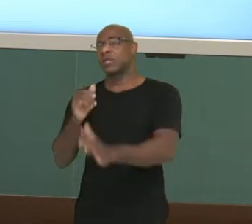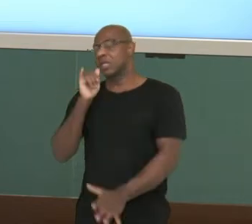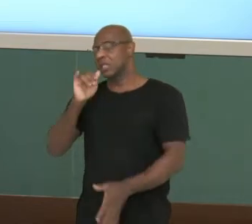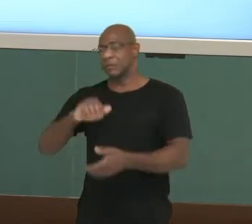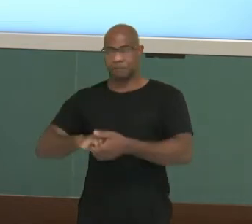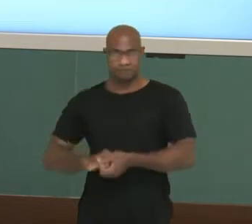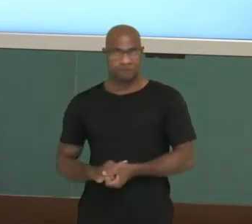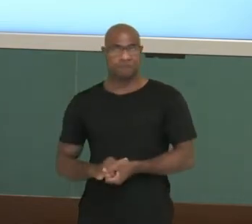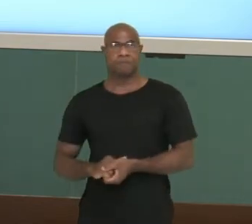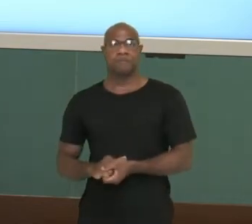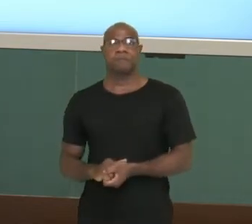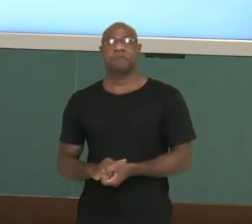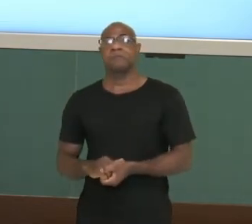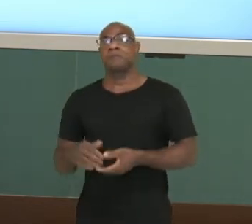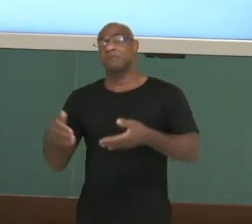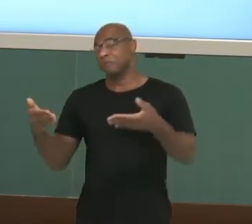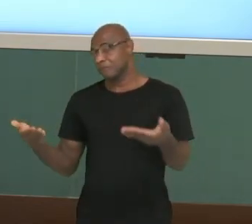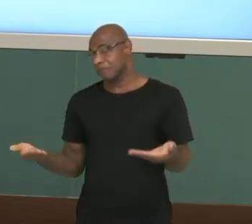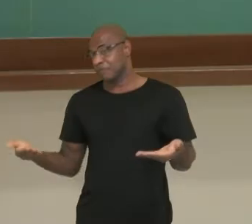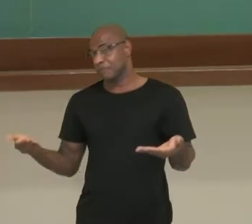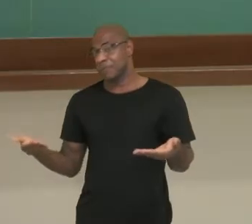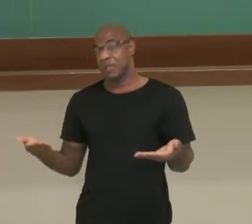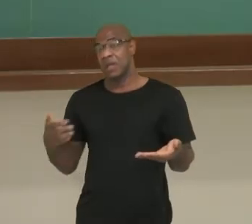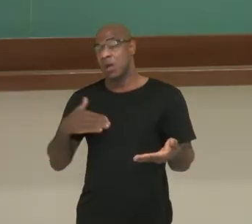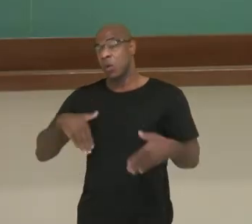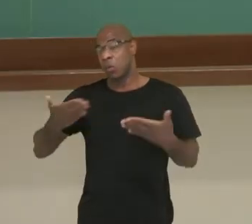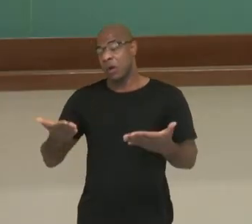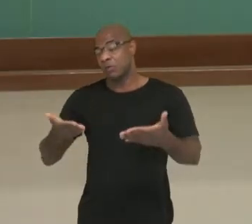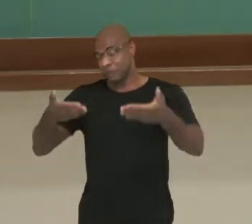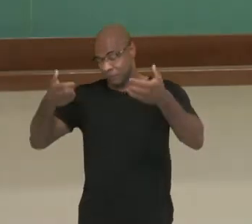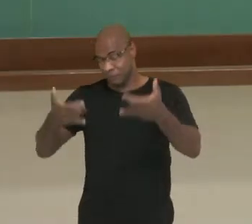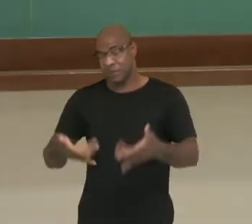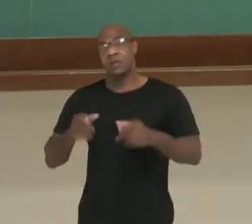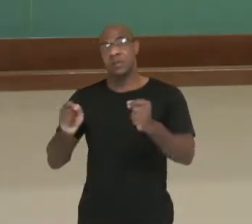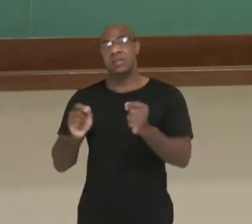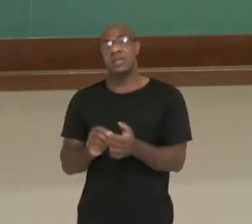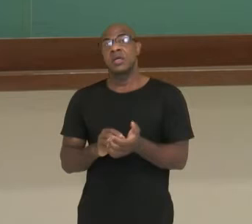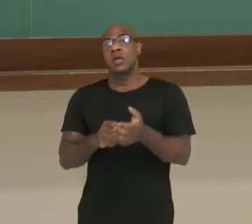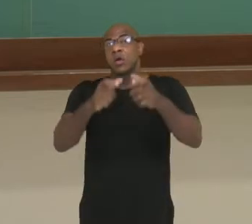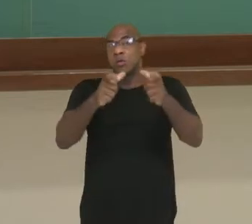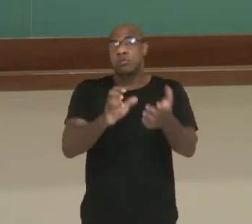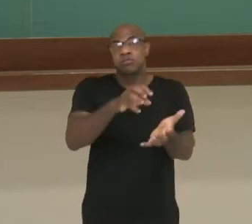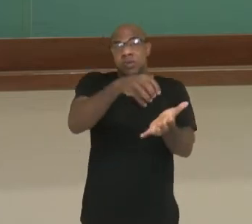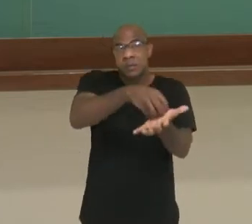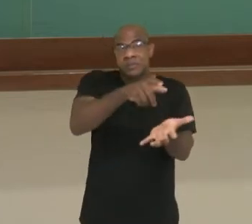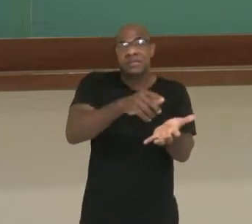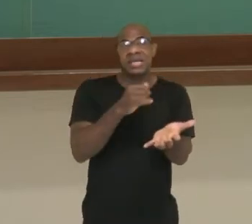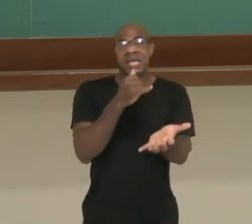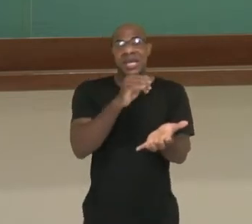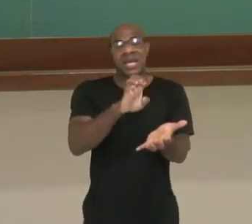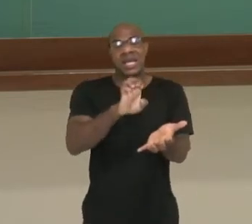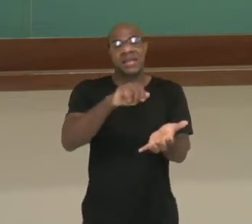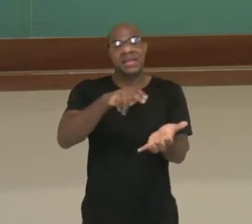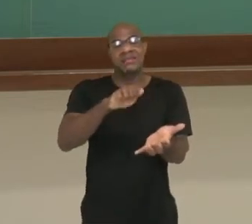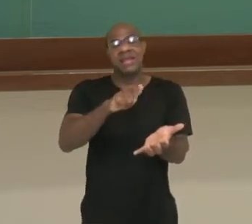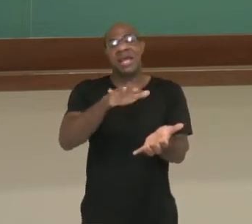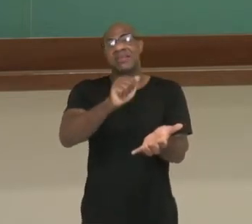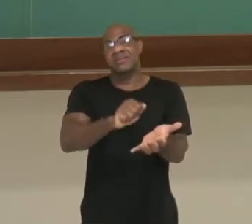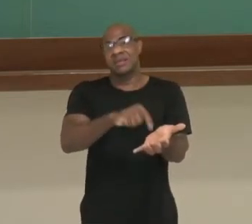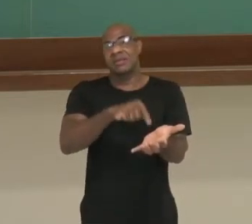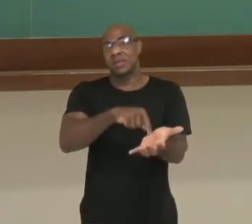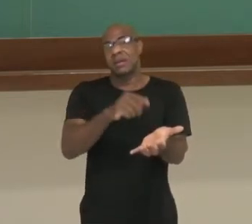de energia não renováveis. Quando a gente vai falar em matriz energética brasileira, a gente vai ter que pensar um